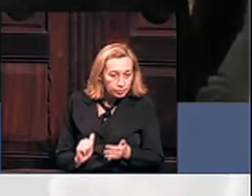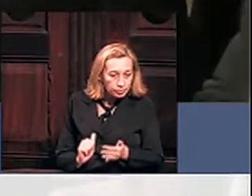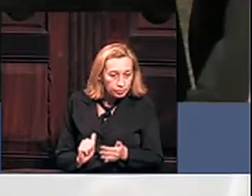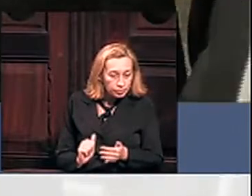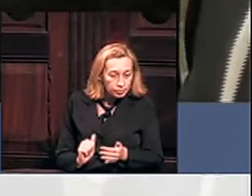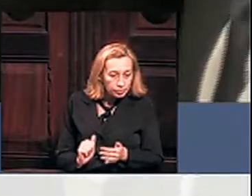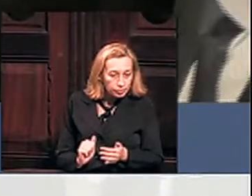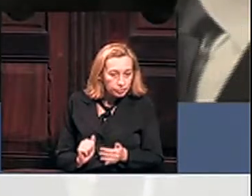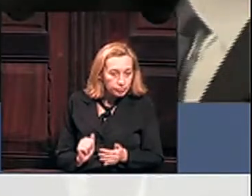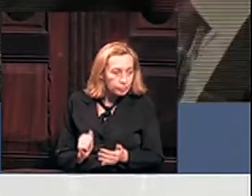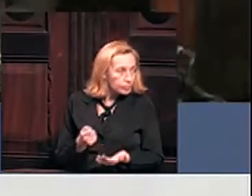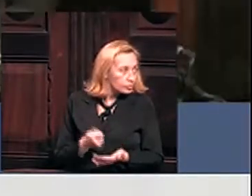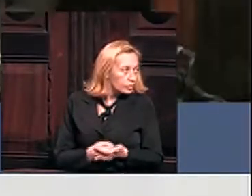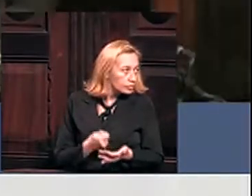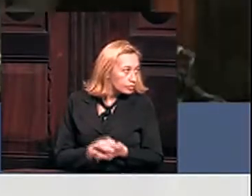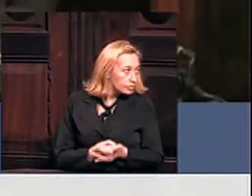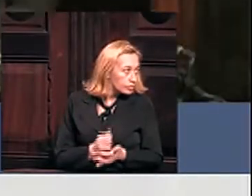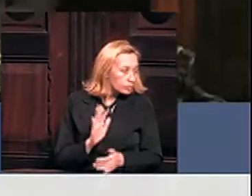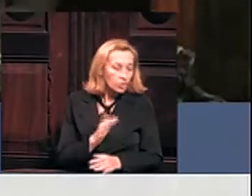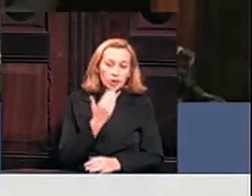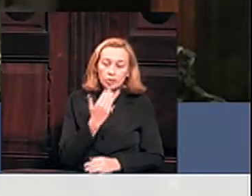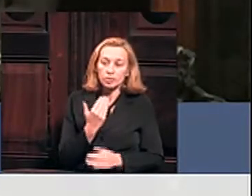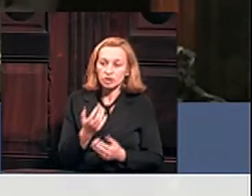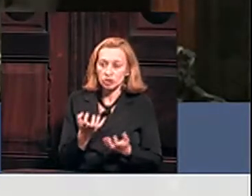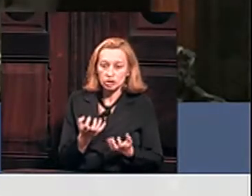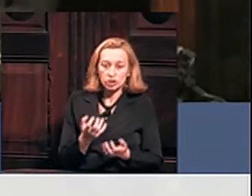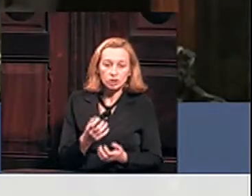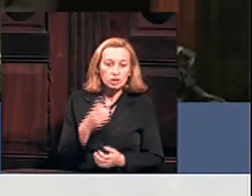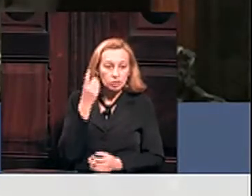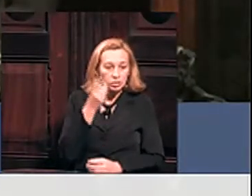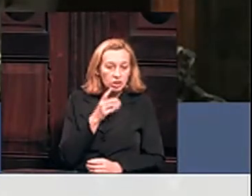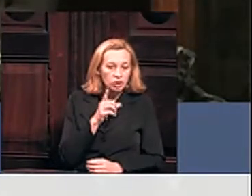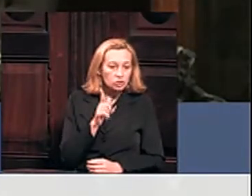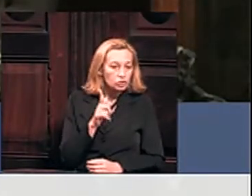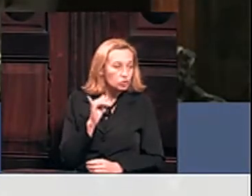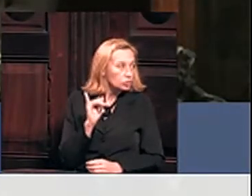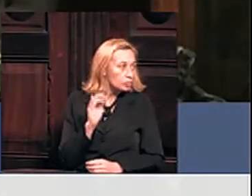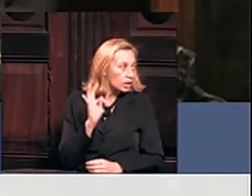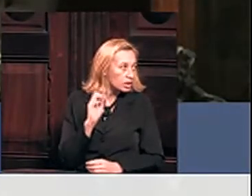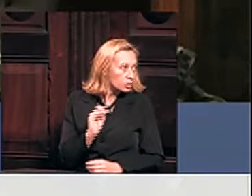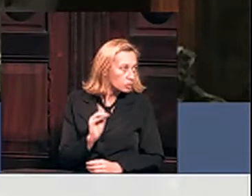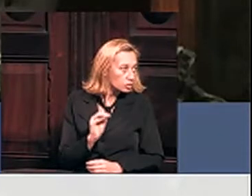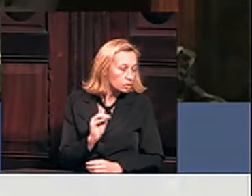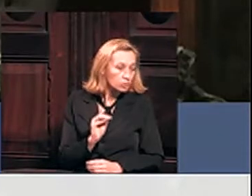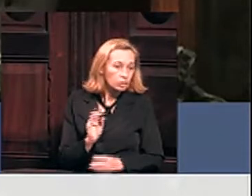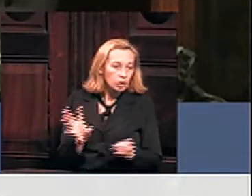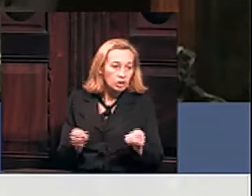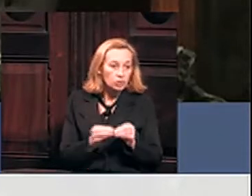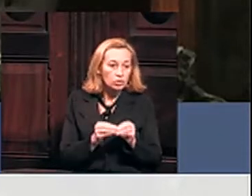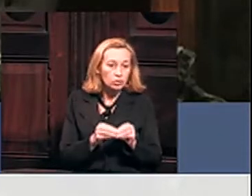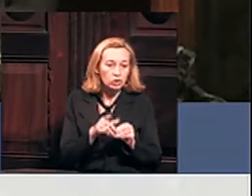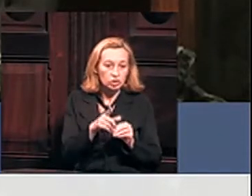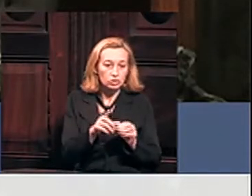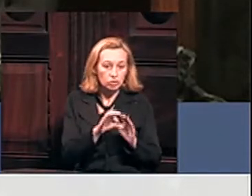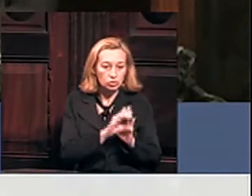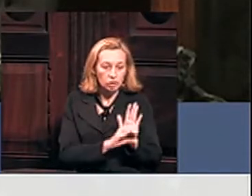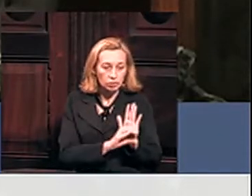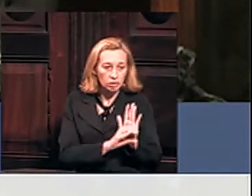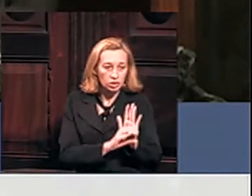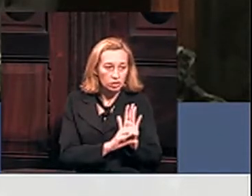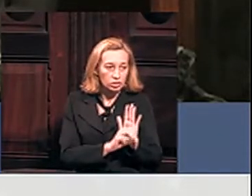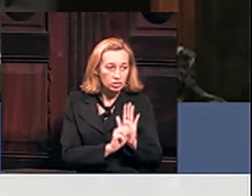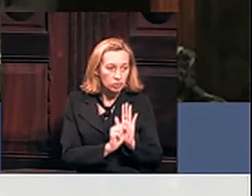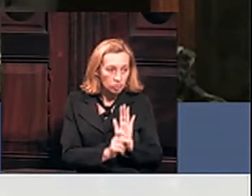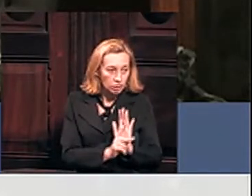suspensos. Então, eu quero fazer aqui, quero pedir autorização ao deputado Gilberto Palmares para incluir Vossa Excelência como coautor da emenda. Ok, Gilberto?